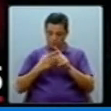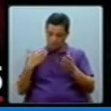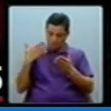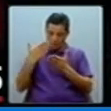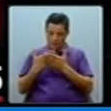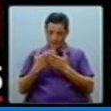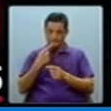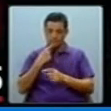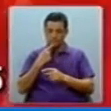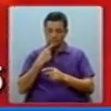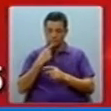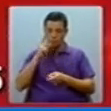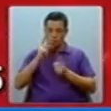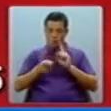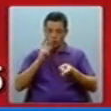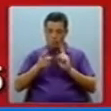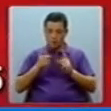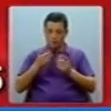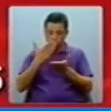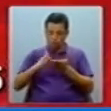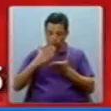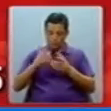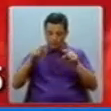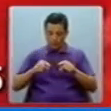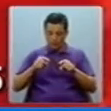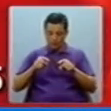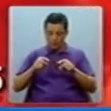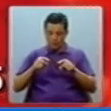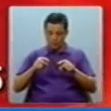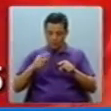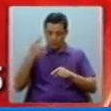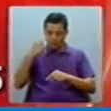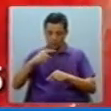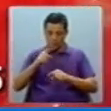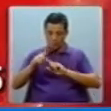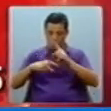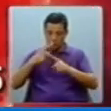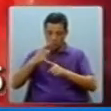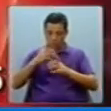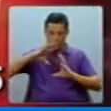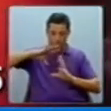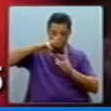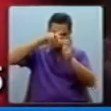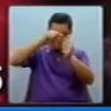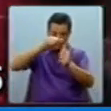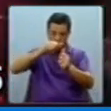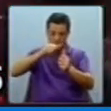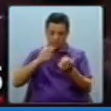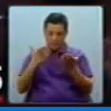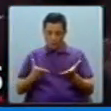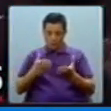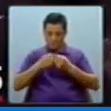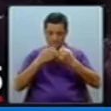conseguimos perceber o que é que vai restar desta erosão. Será que vamos encontrar um outro tipo de planetas que nós encontramos agora cada vez